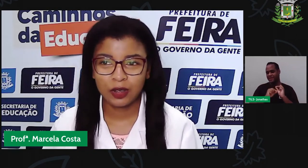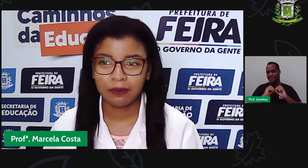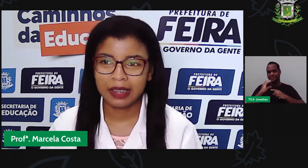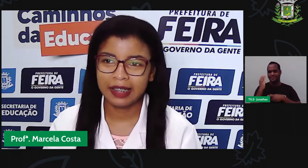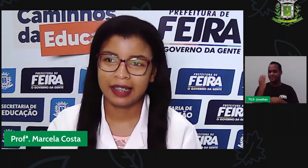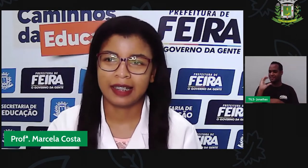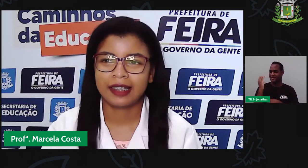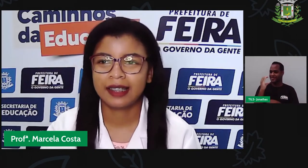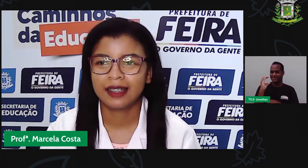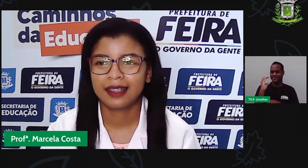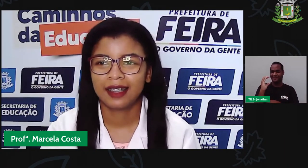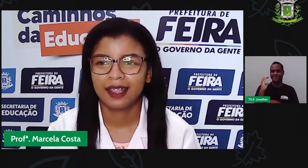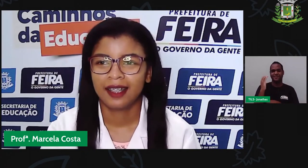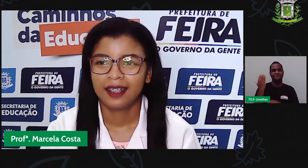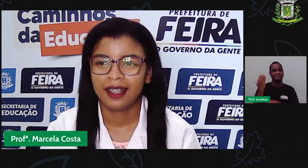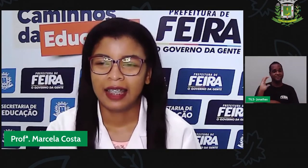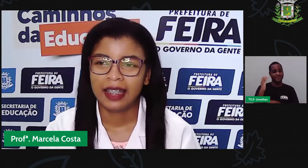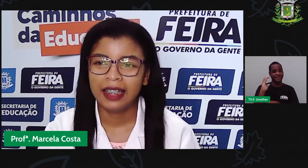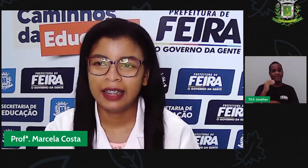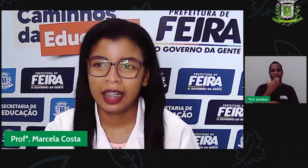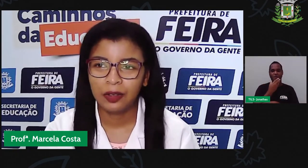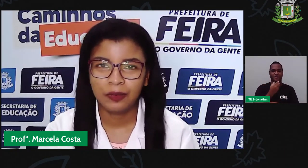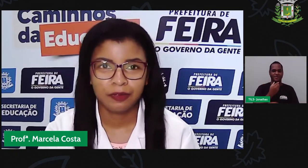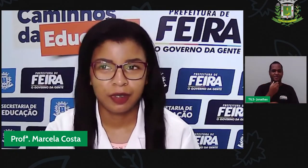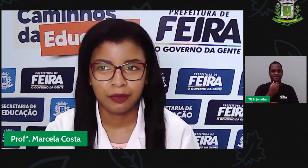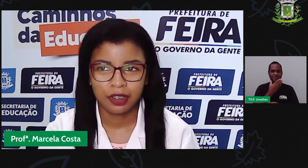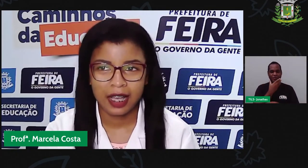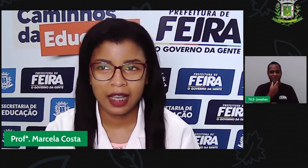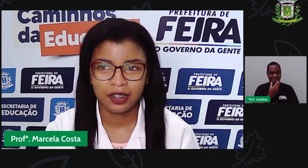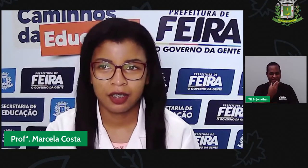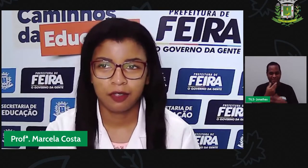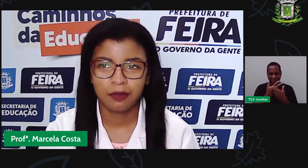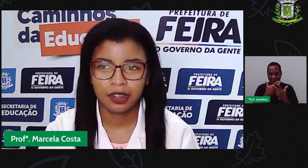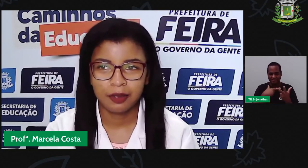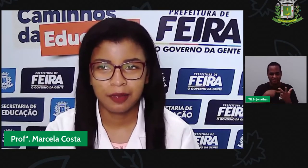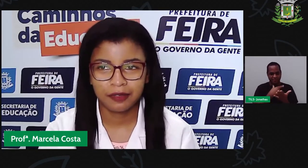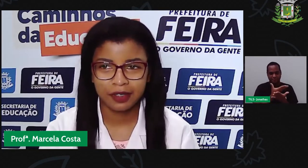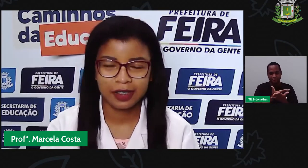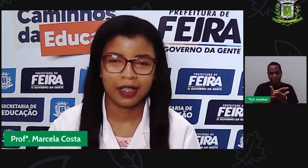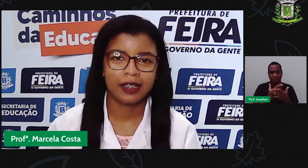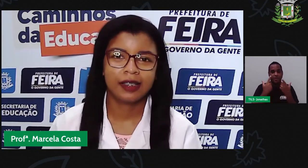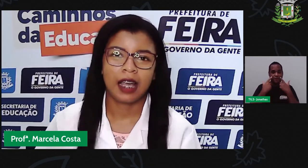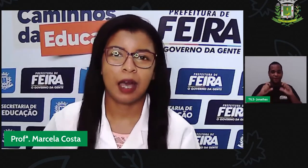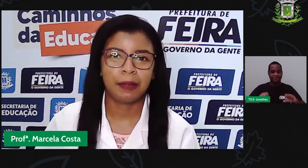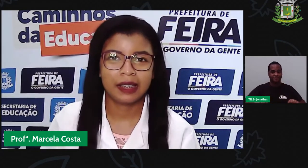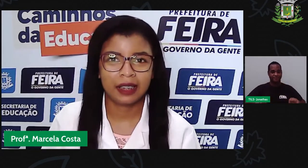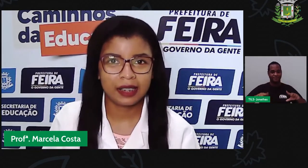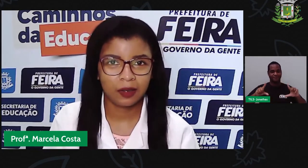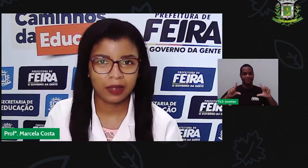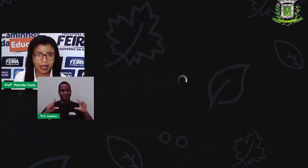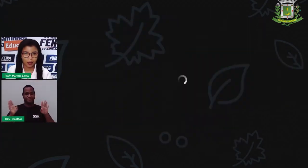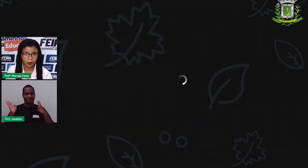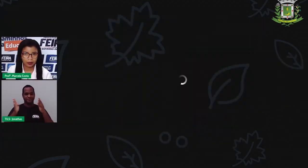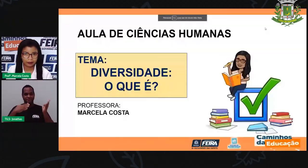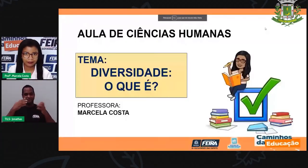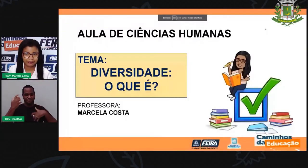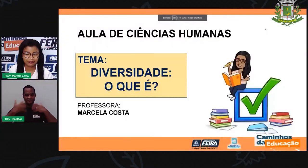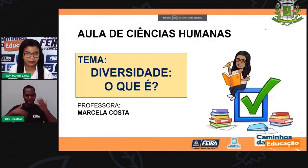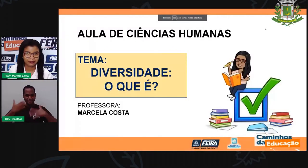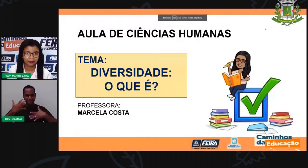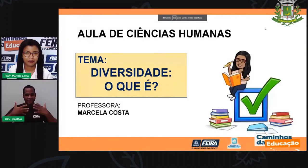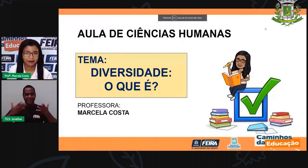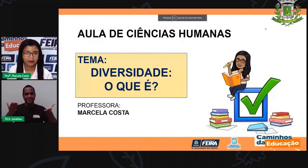ciências humanas. Então vamos lá, já vou mostrar para vocês a apresentação da aula.